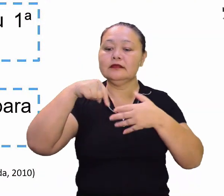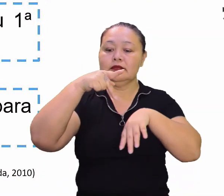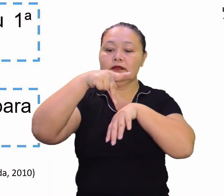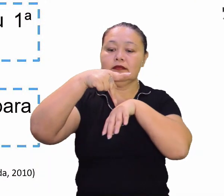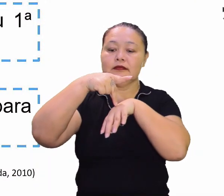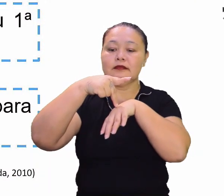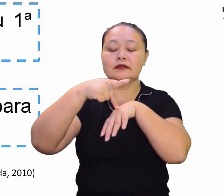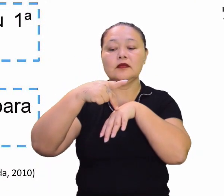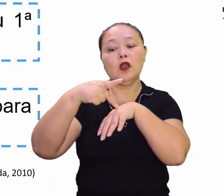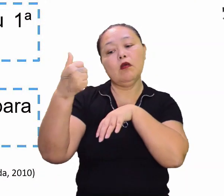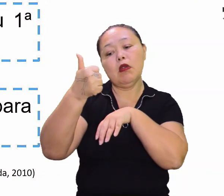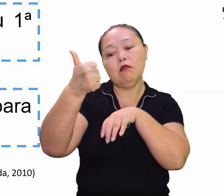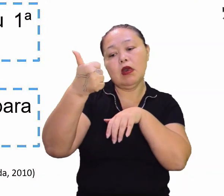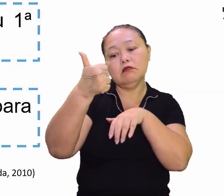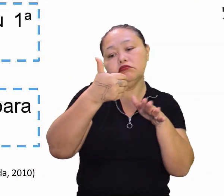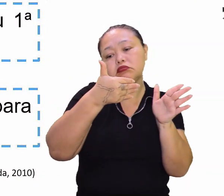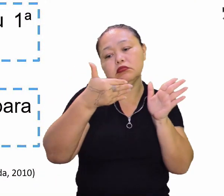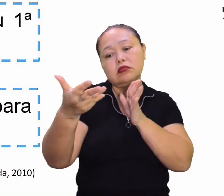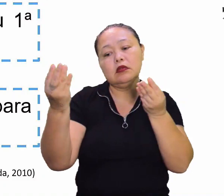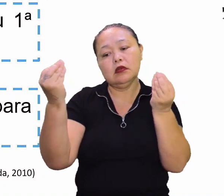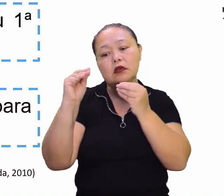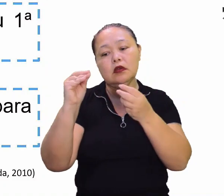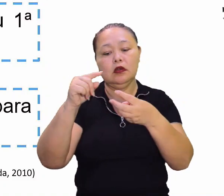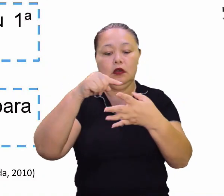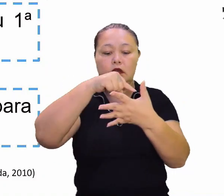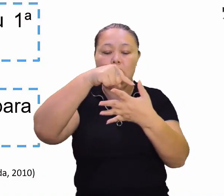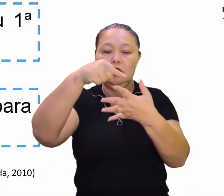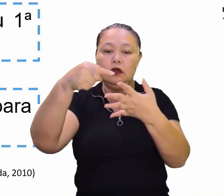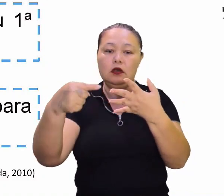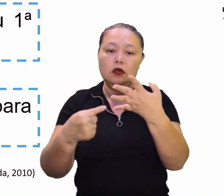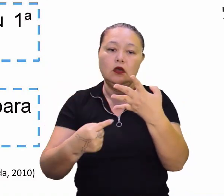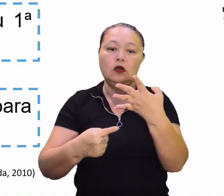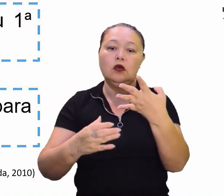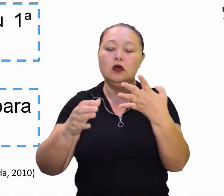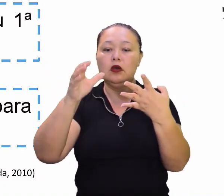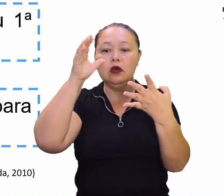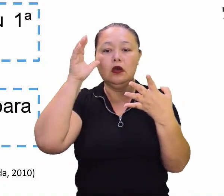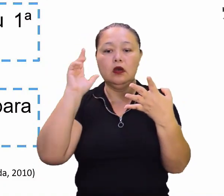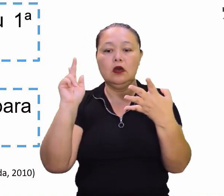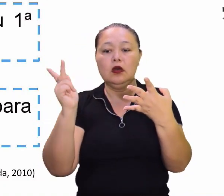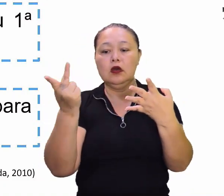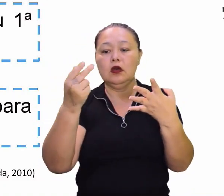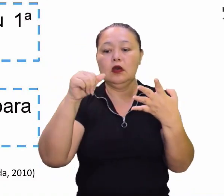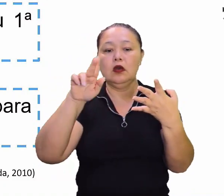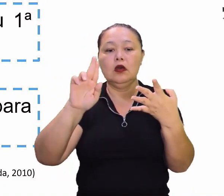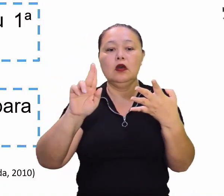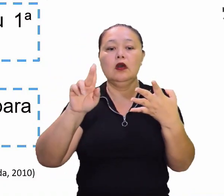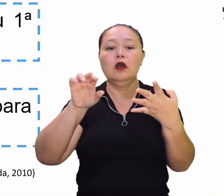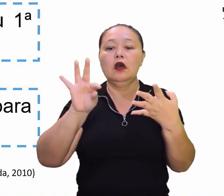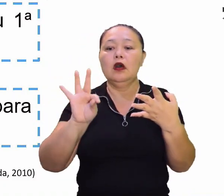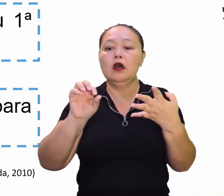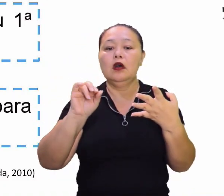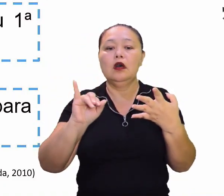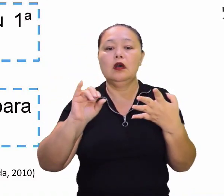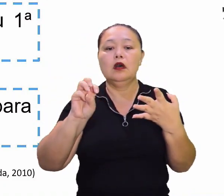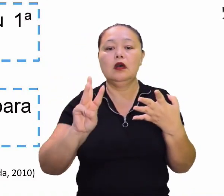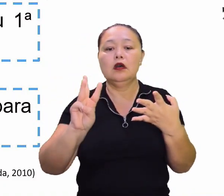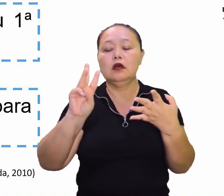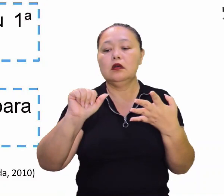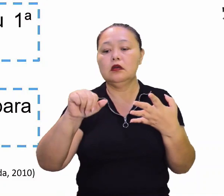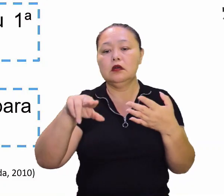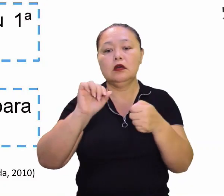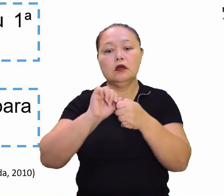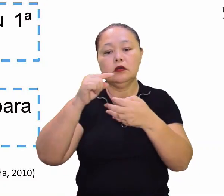asiáticos originais, formado por Singapura, Coreia do Sul, Hong Kong e Taiwan, que valeram